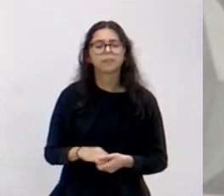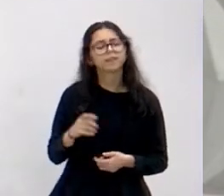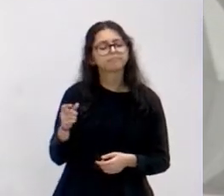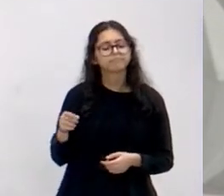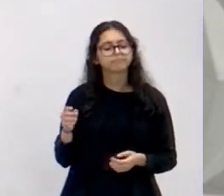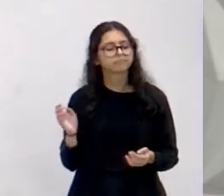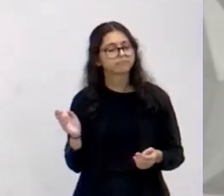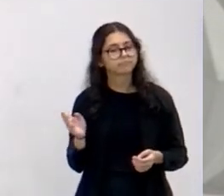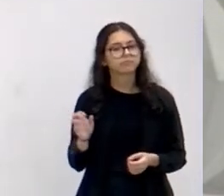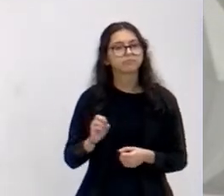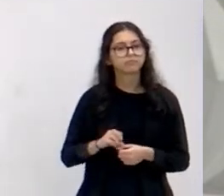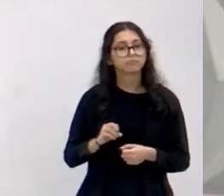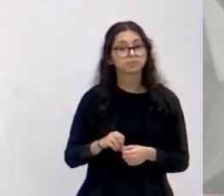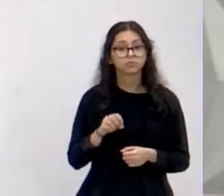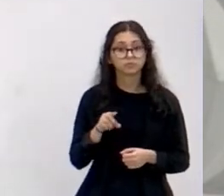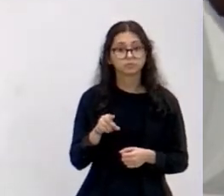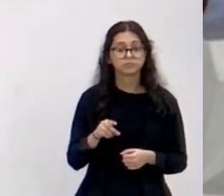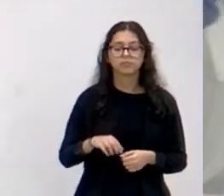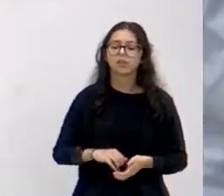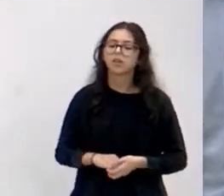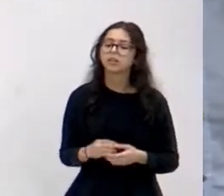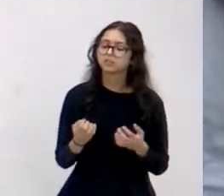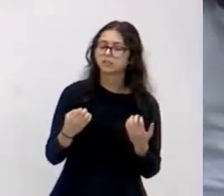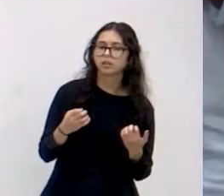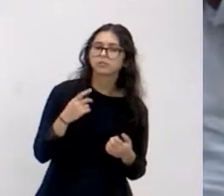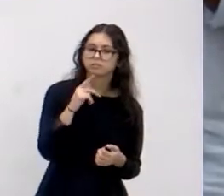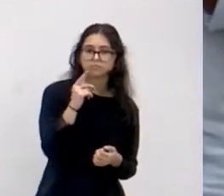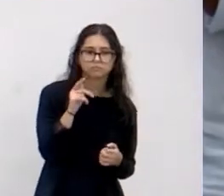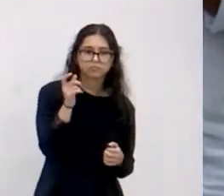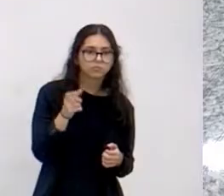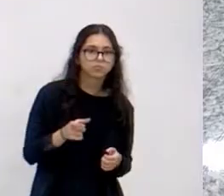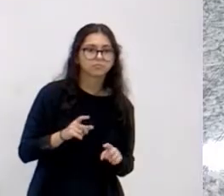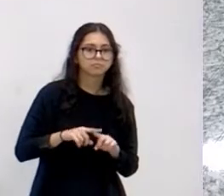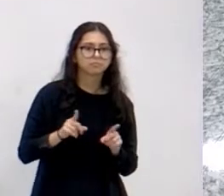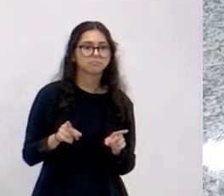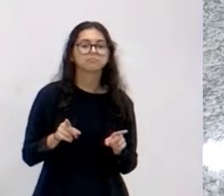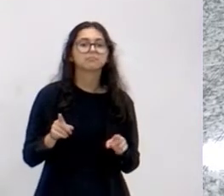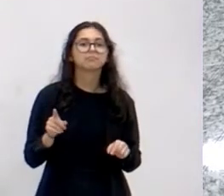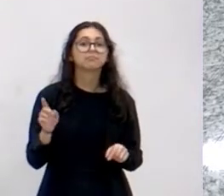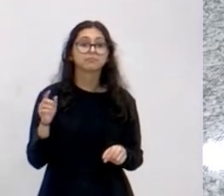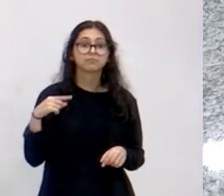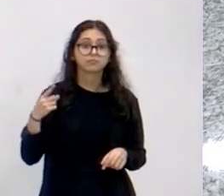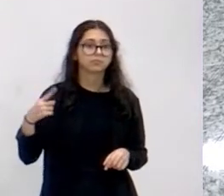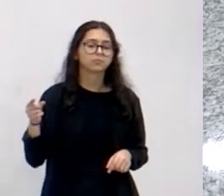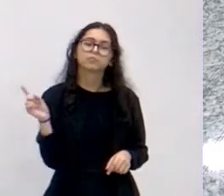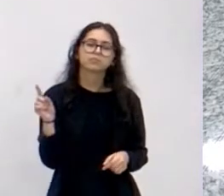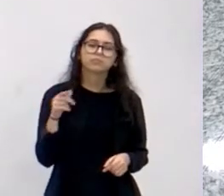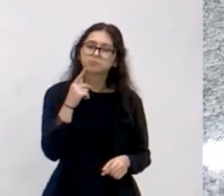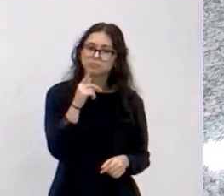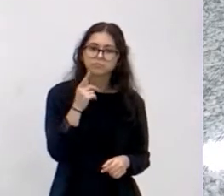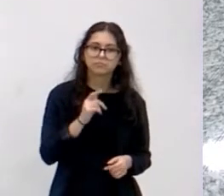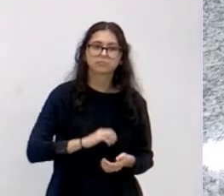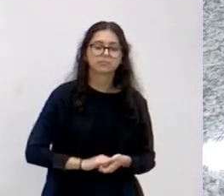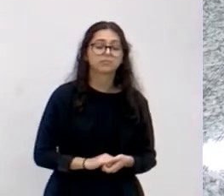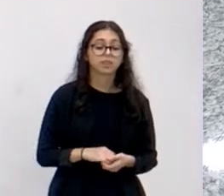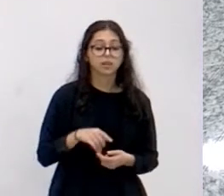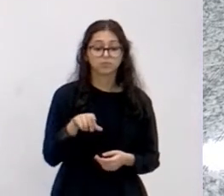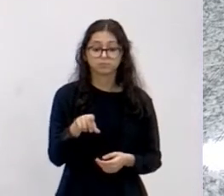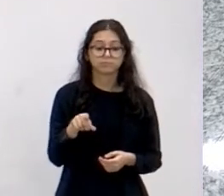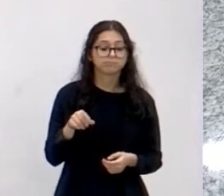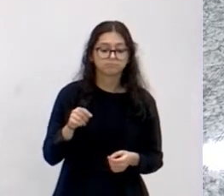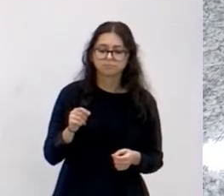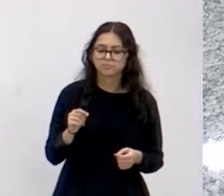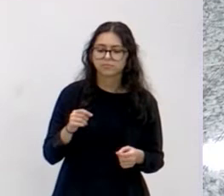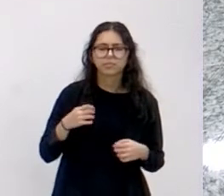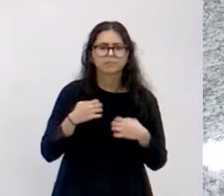com você aí eu quero falar uma coisa com você aí você pois não pode falar aí a pessoa diz você o que hoje não amanhã a gente conversa e você passa a noite